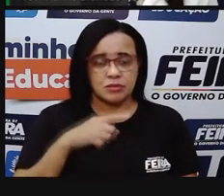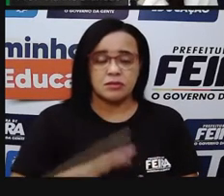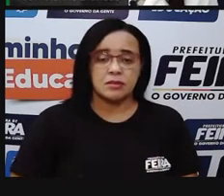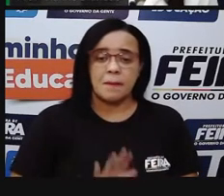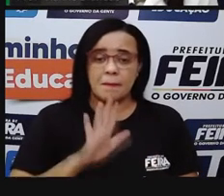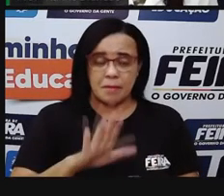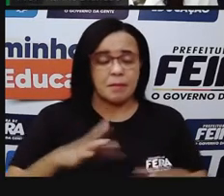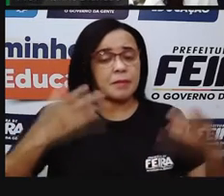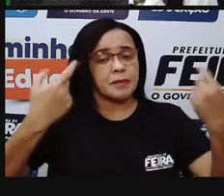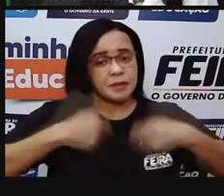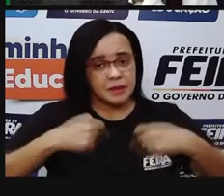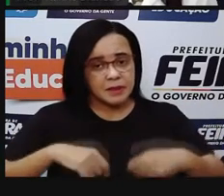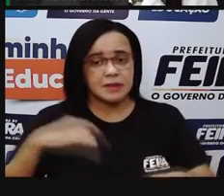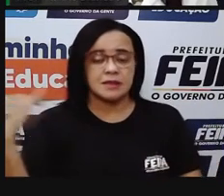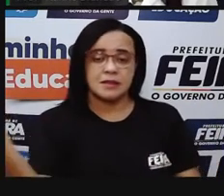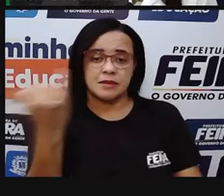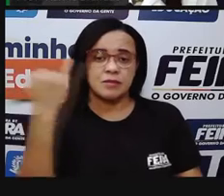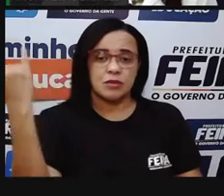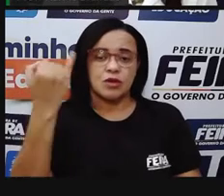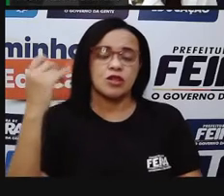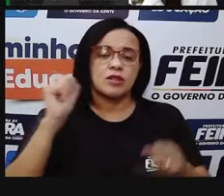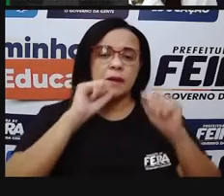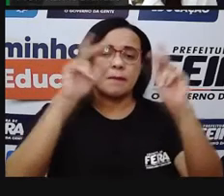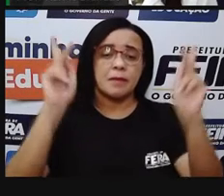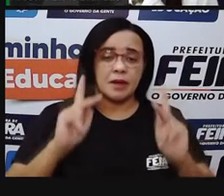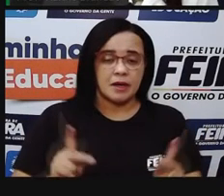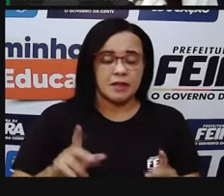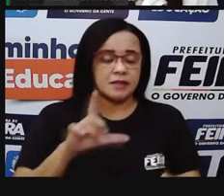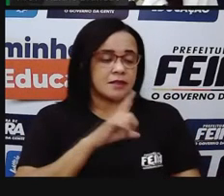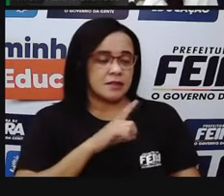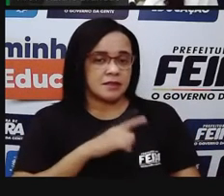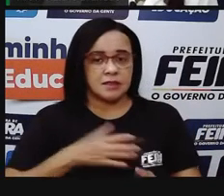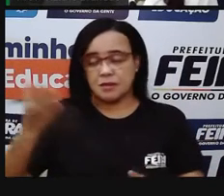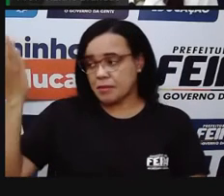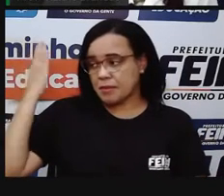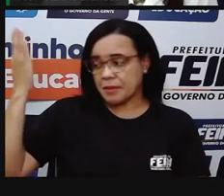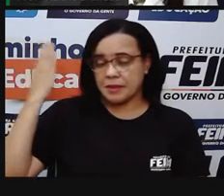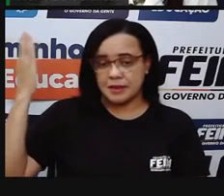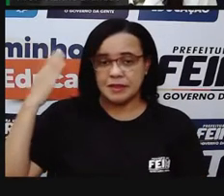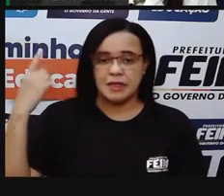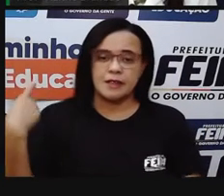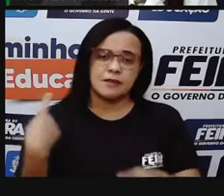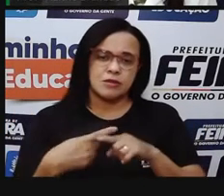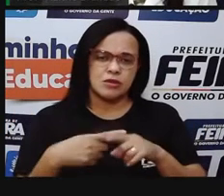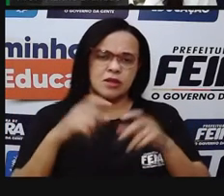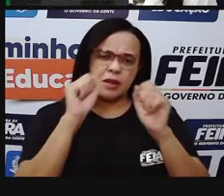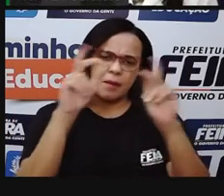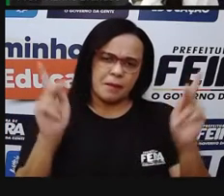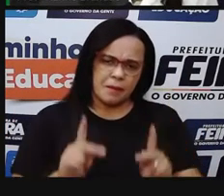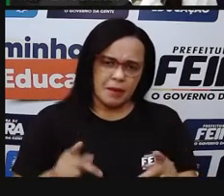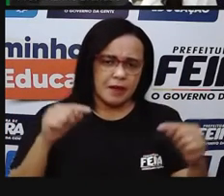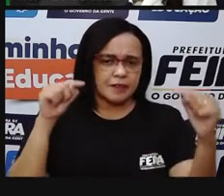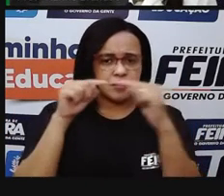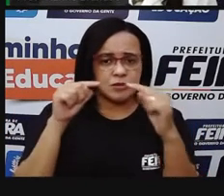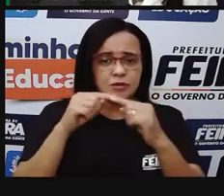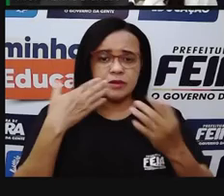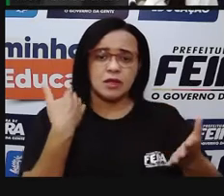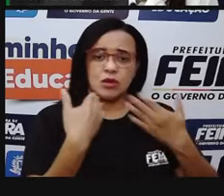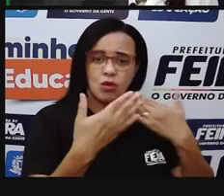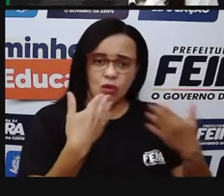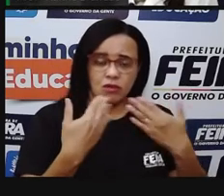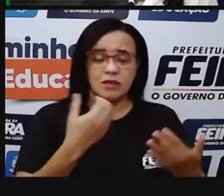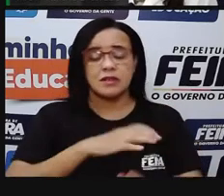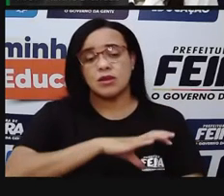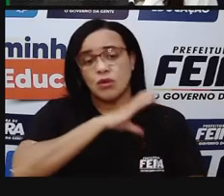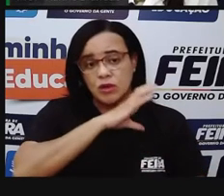paz que a gente tinha quando falava com os animais. E aí, o que vocês entenderam sobre essa música? E o que vocês